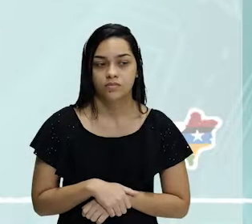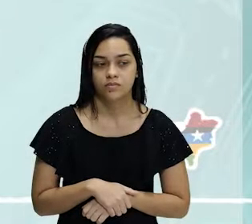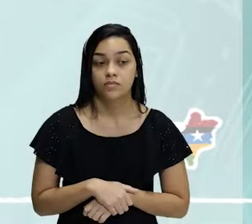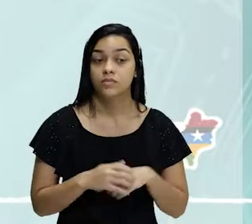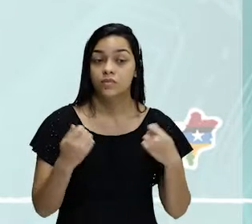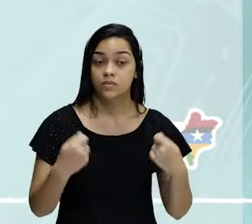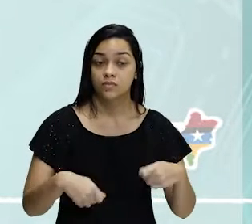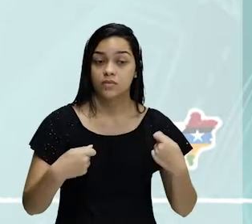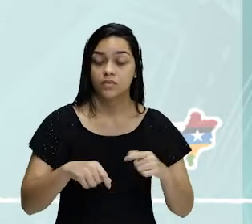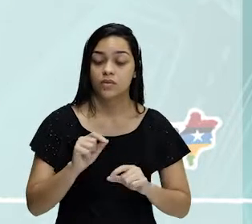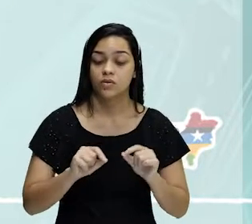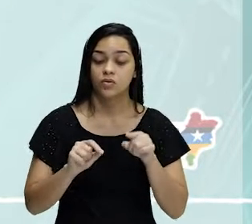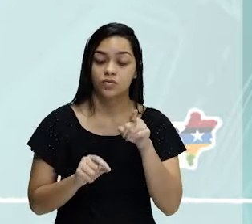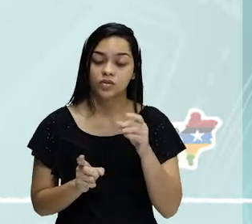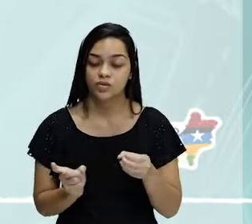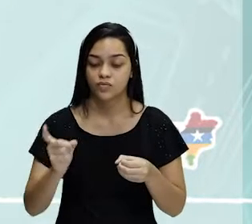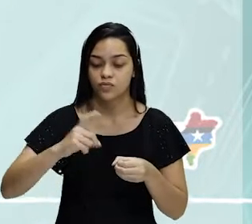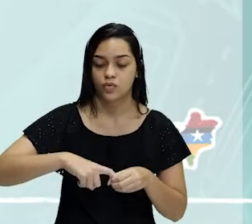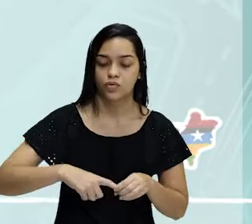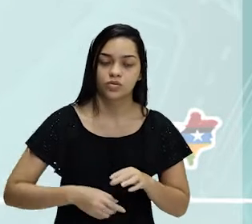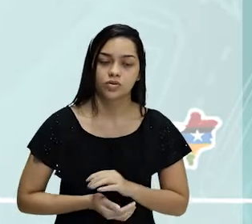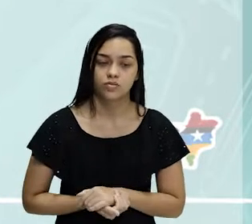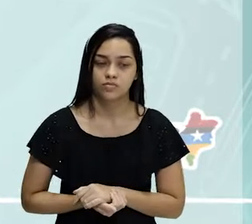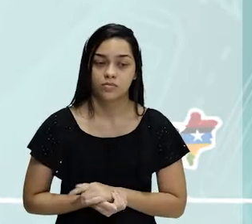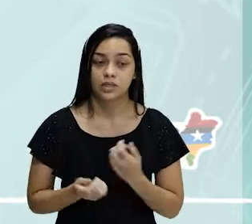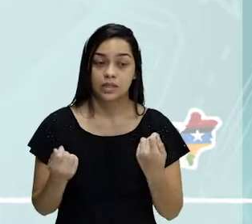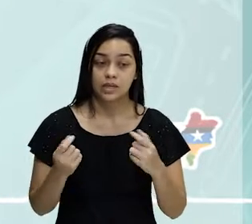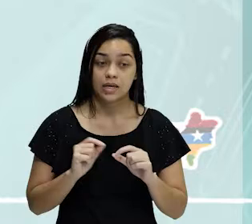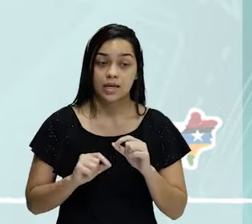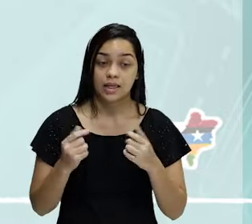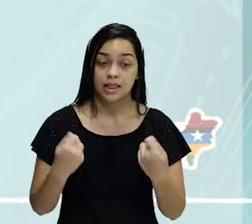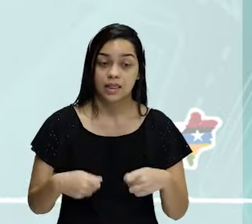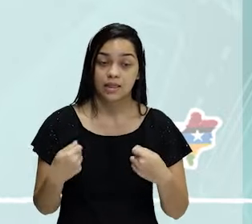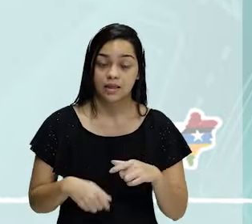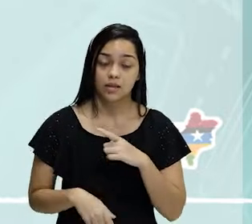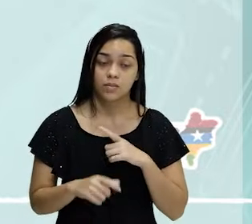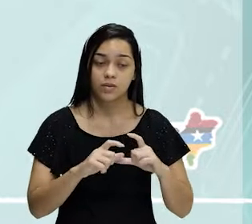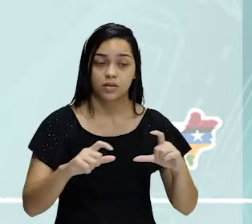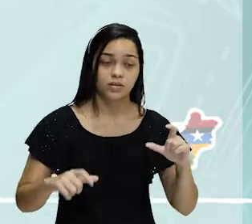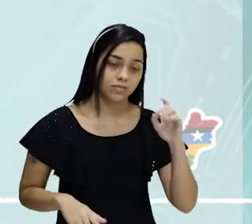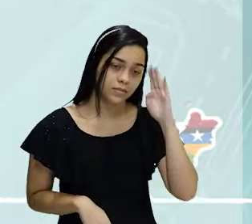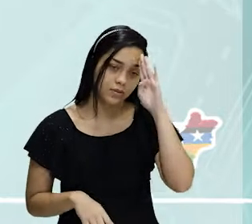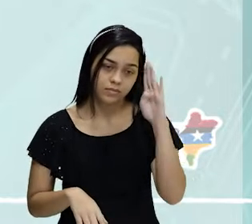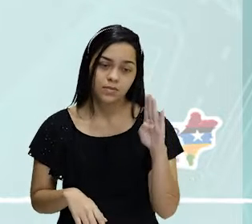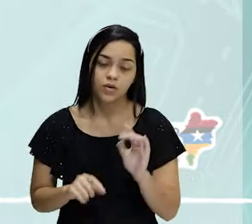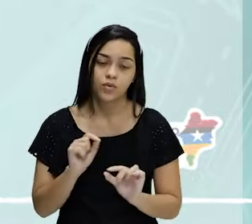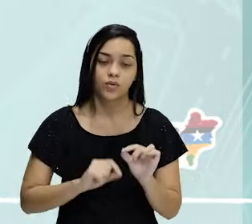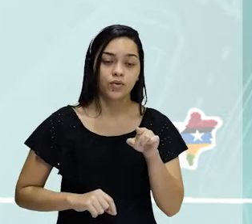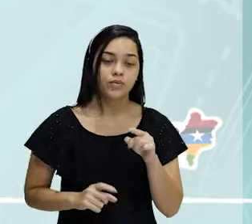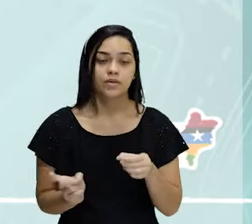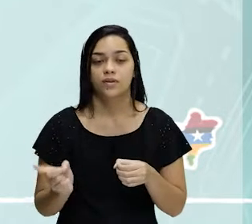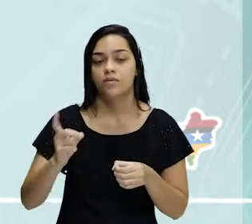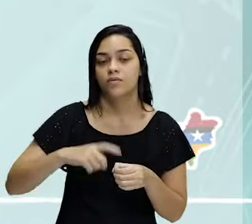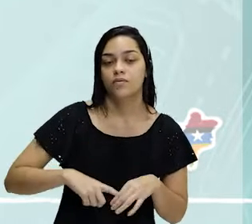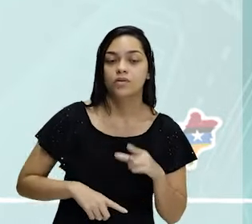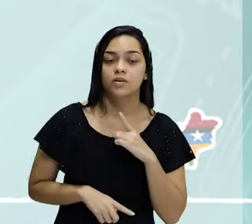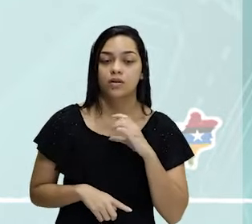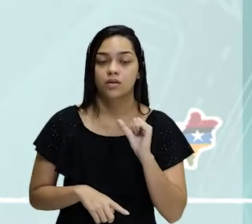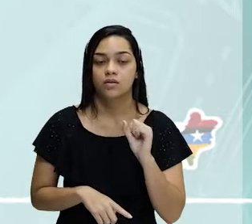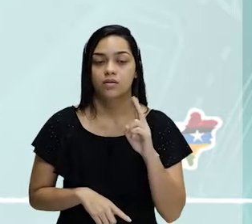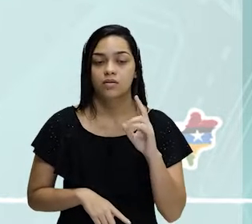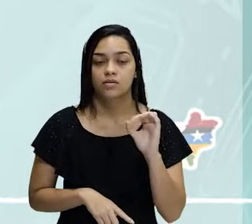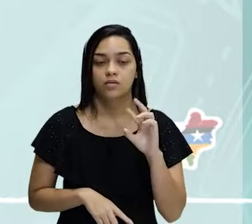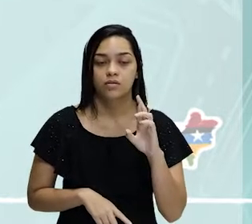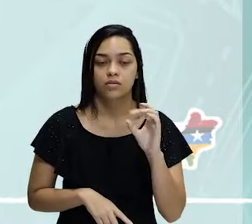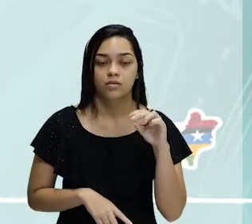É necessário que você volte. É necessário, é uma oração principal. Que você volte é uma